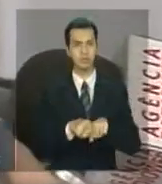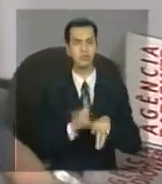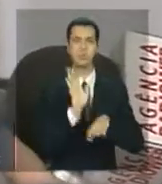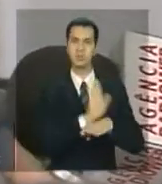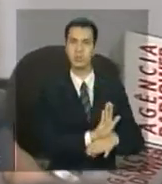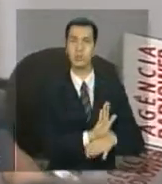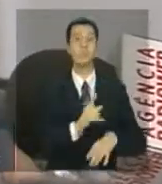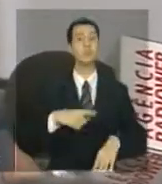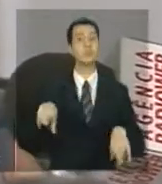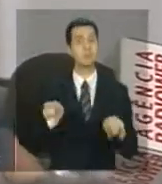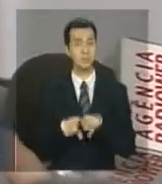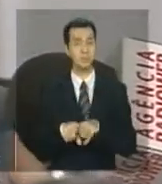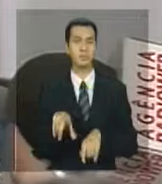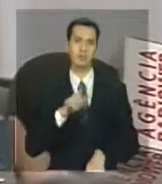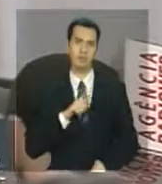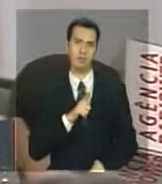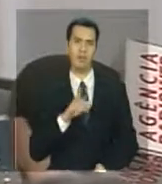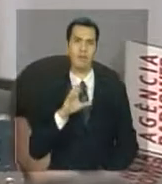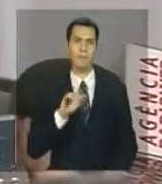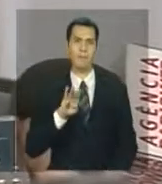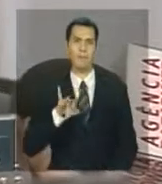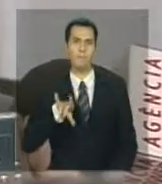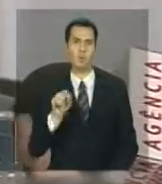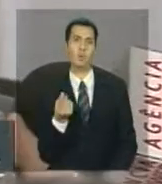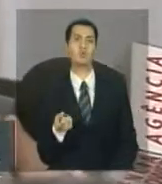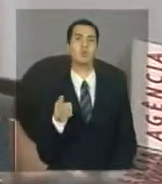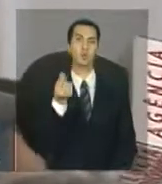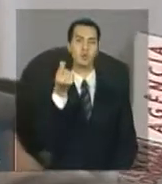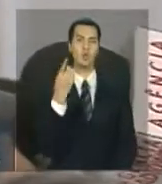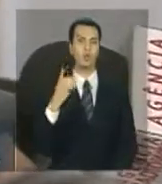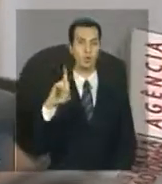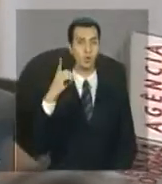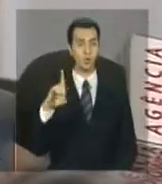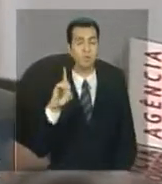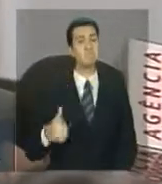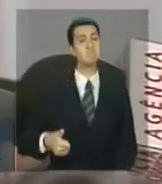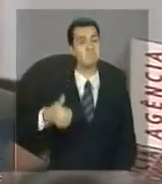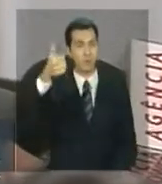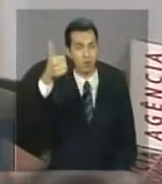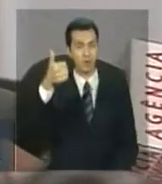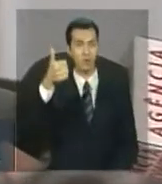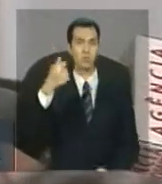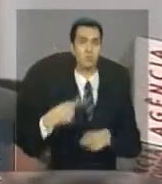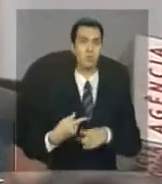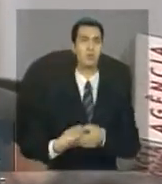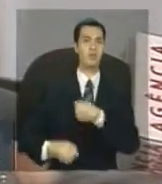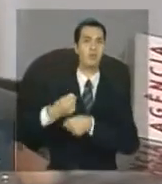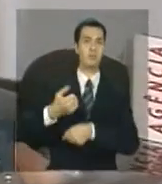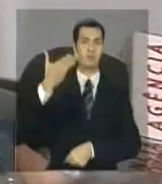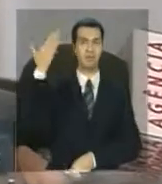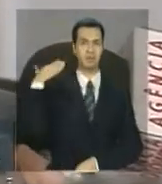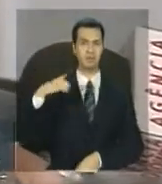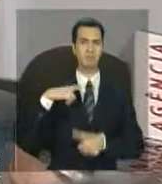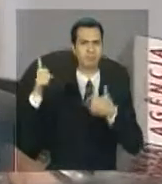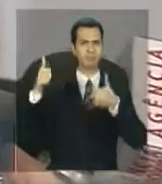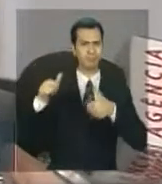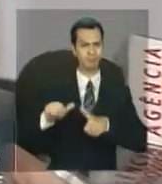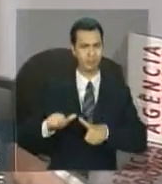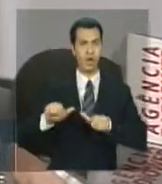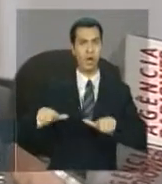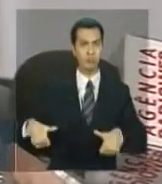com um câmbio melhor do que estávamos no ano passado, desde a segunda metade do ano passado. O real está